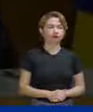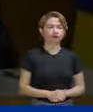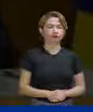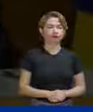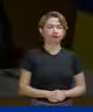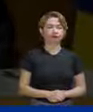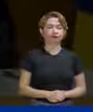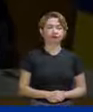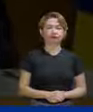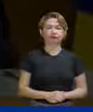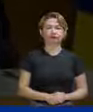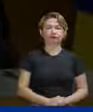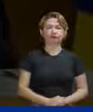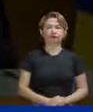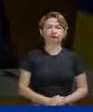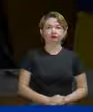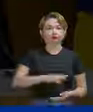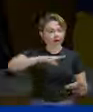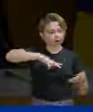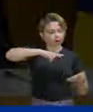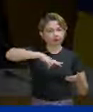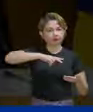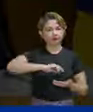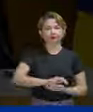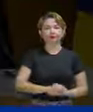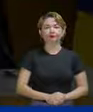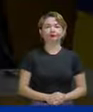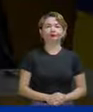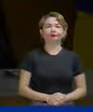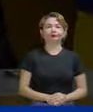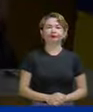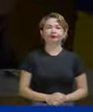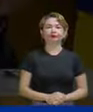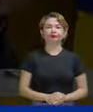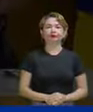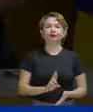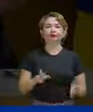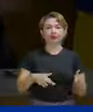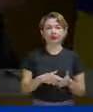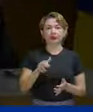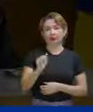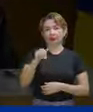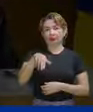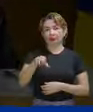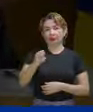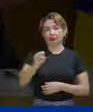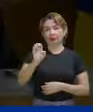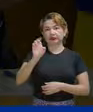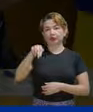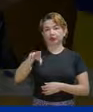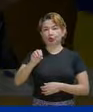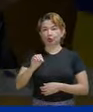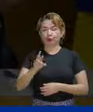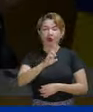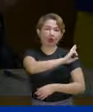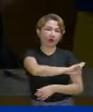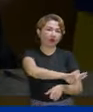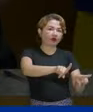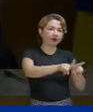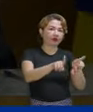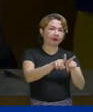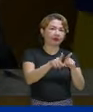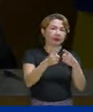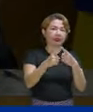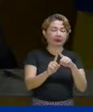deixa eu só confirmar aqui, o relator Anselmo Gonçalves desaprovou também, só